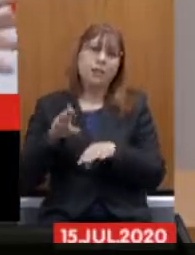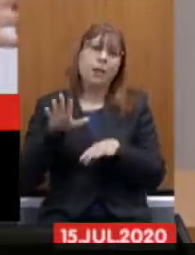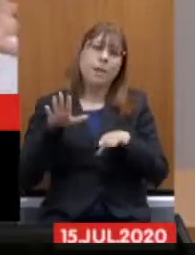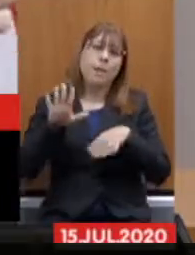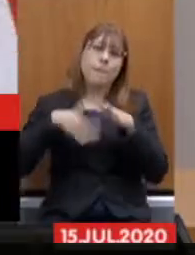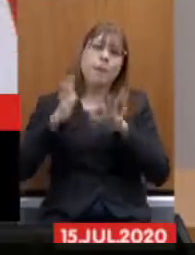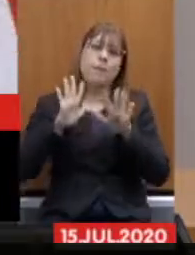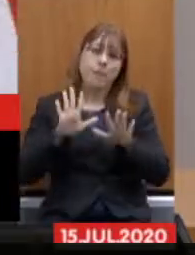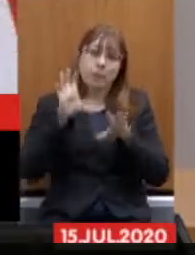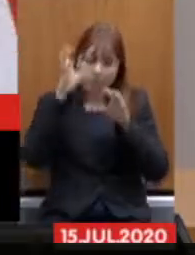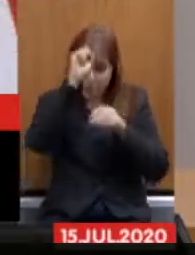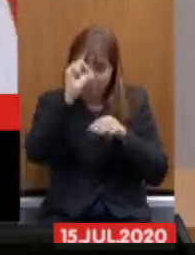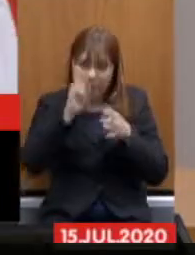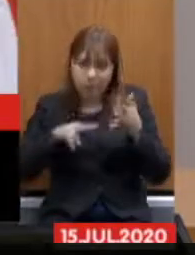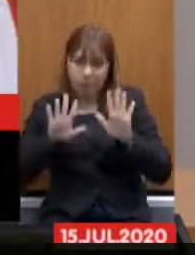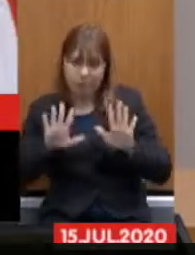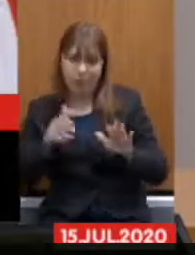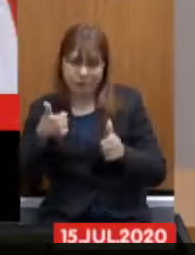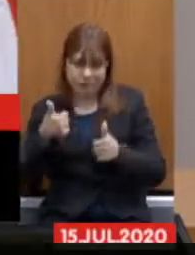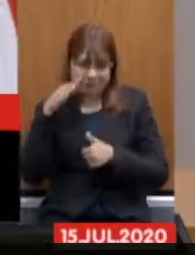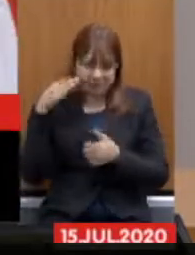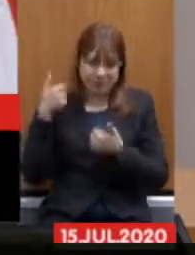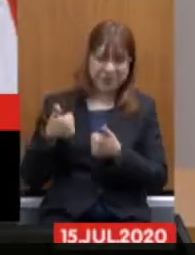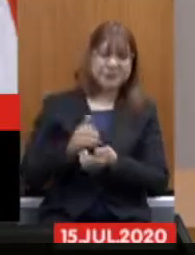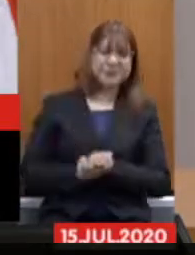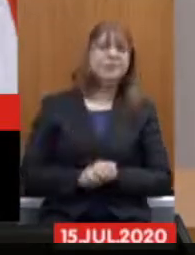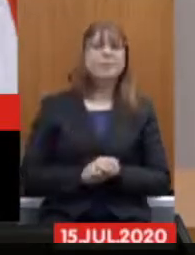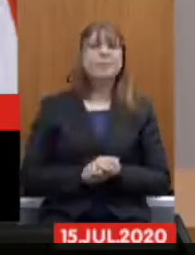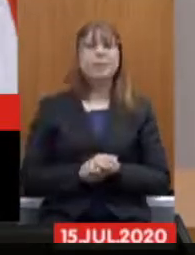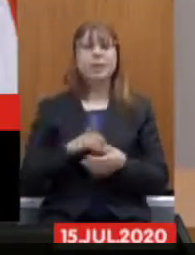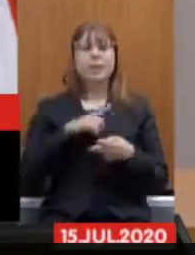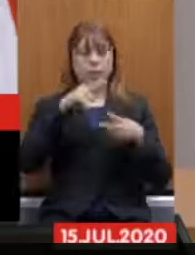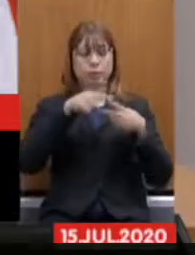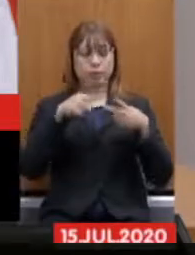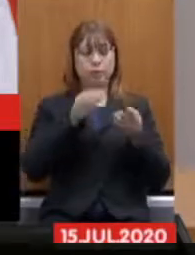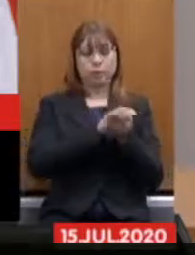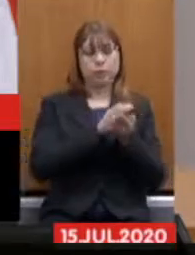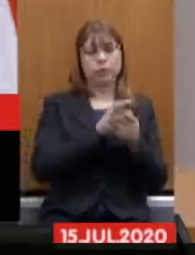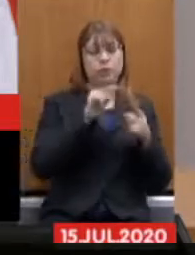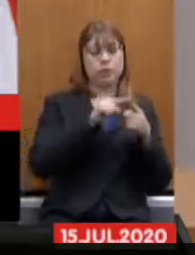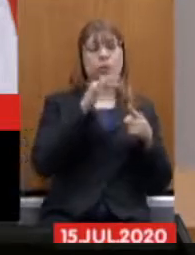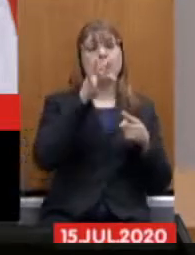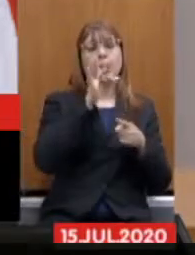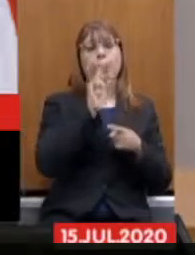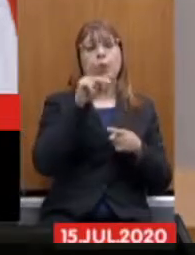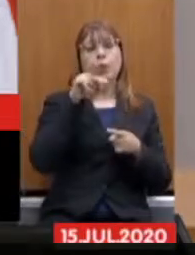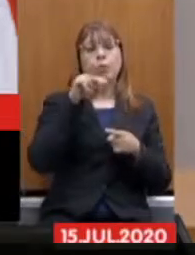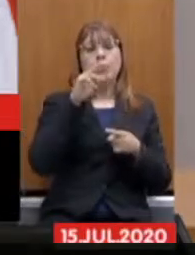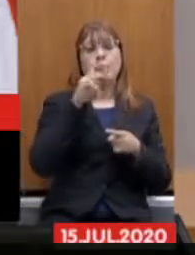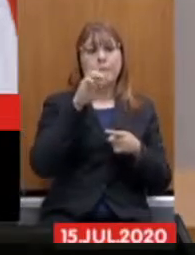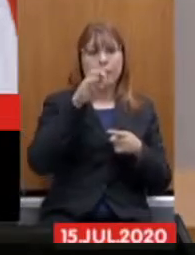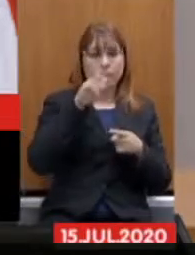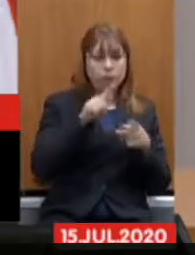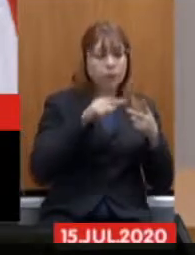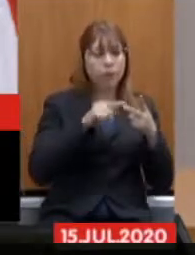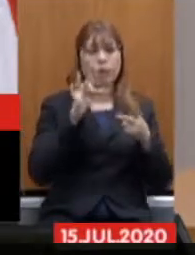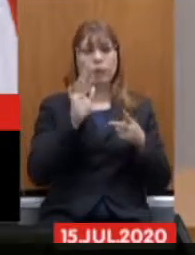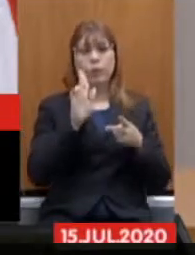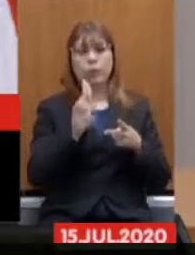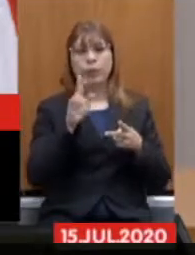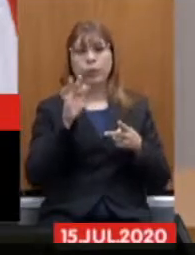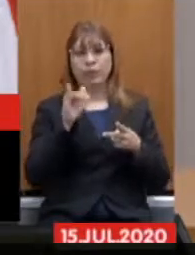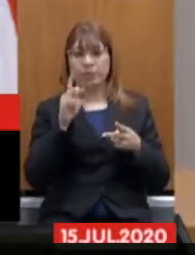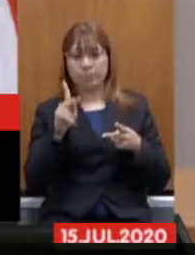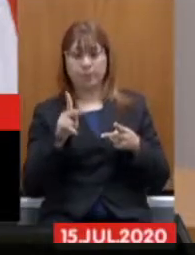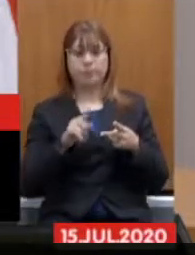todo mundo aprende a ler né bia era um dos fundos um tang o funfip a desculpa do